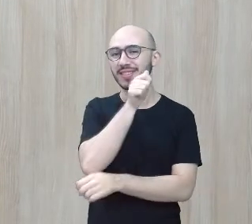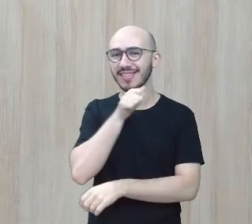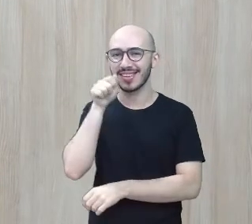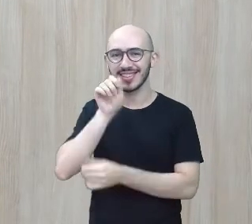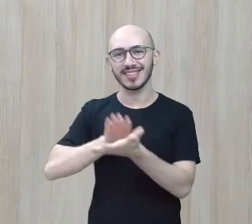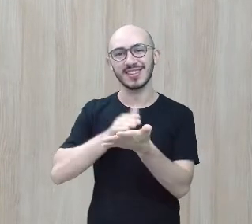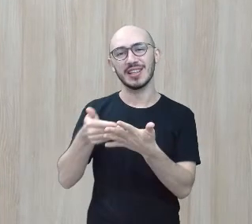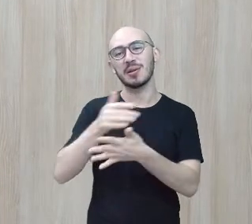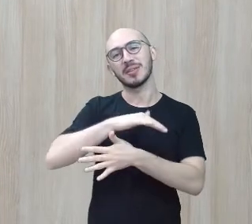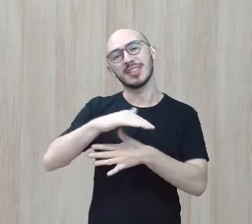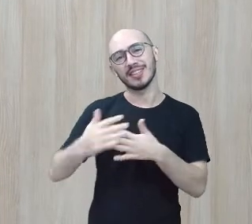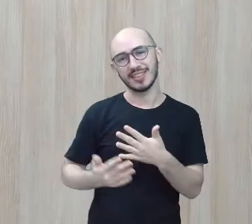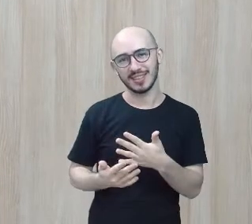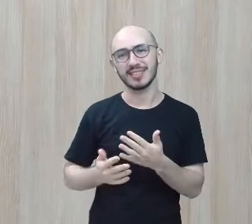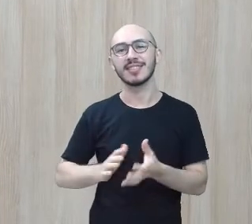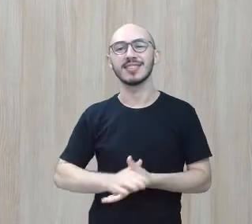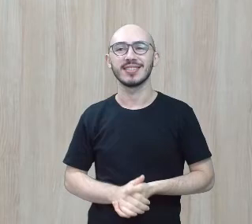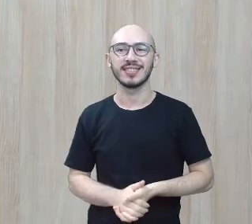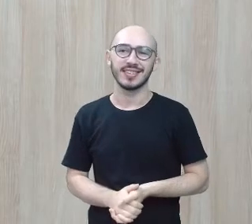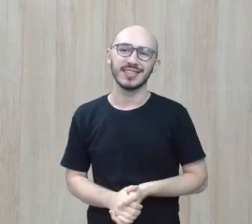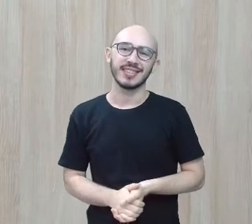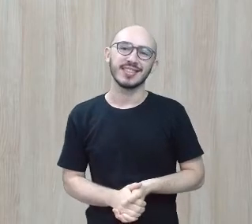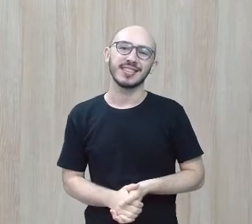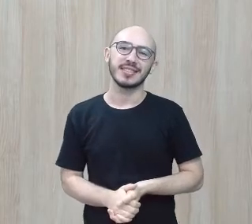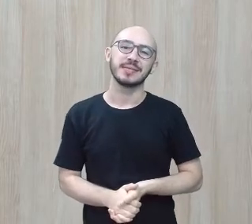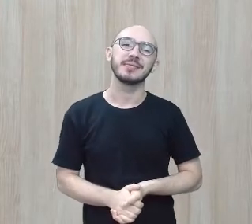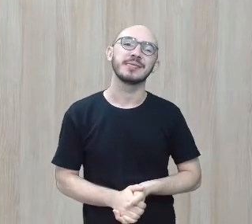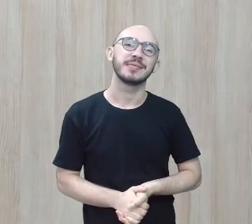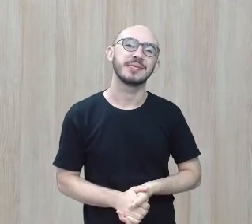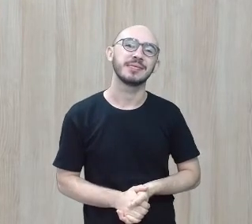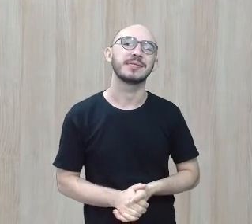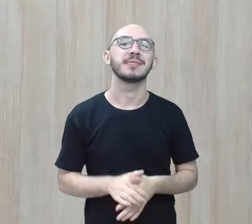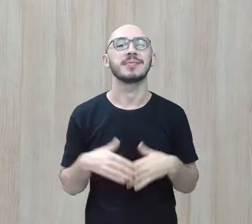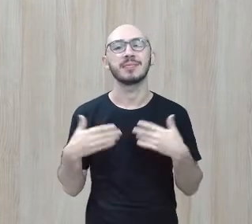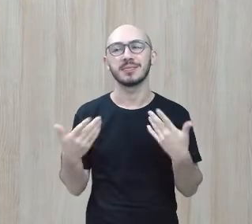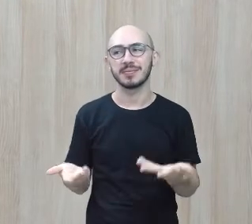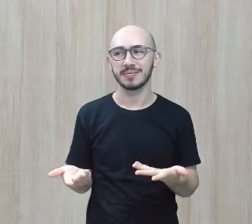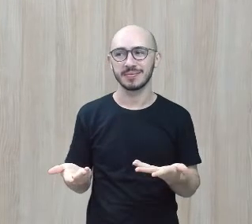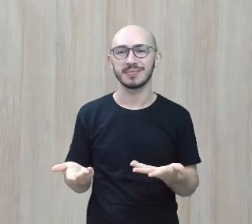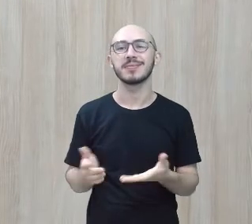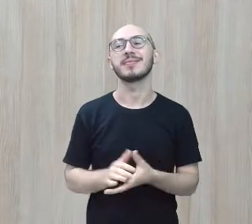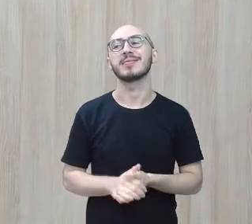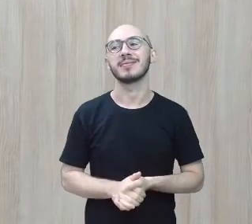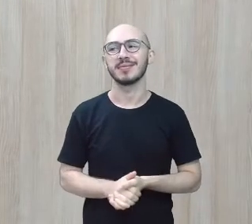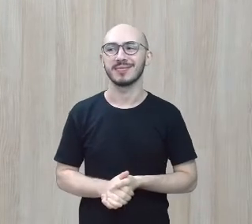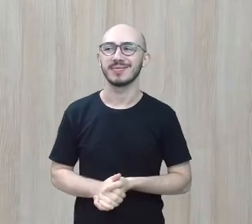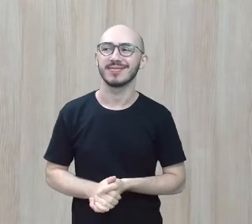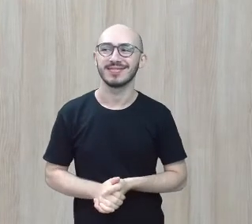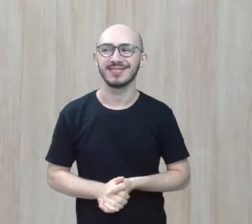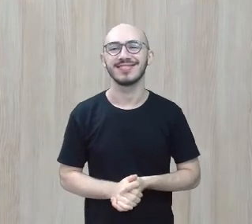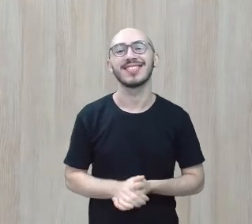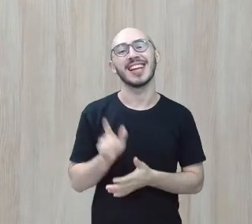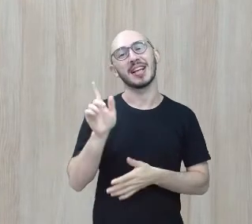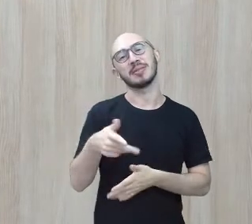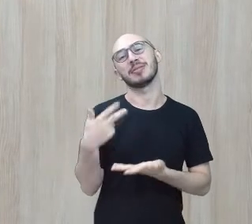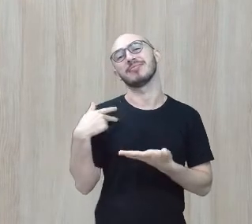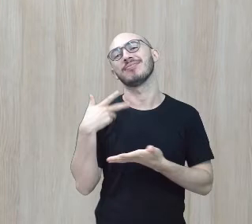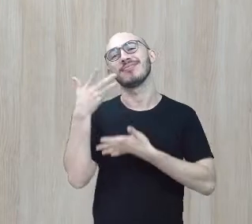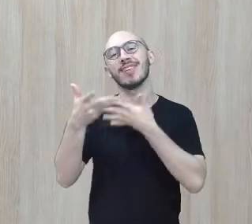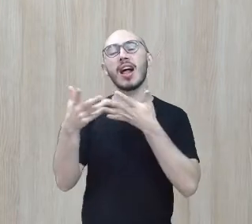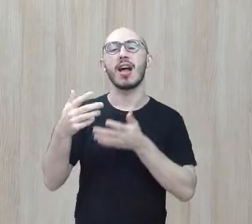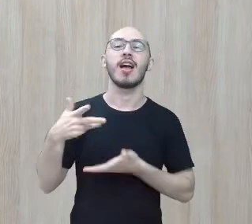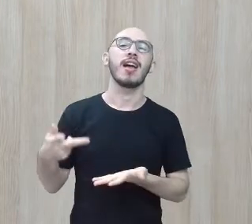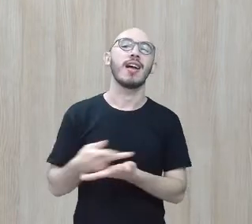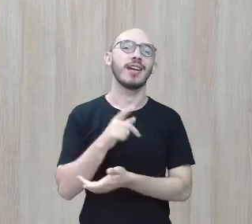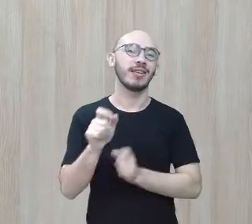nosso intérprete de línguas e sinais, e é Libra. Eu falei errado, pessoal, e